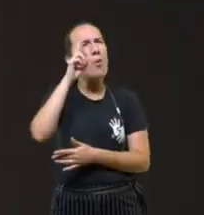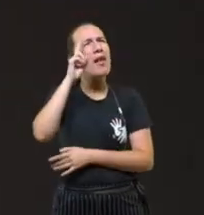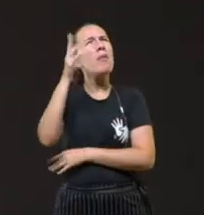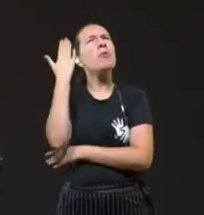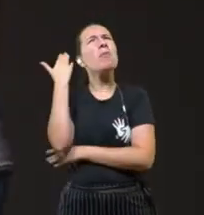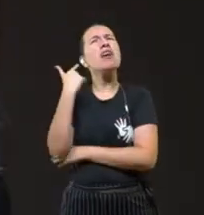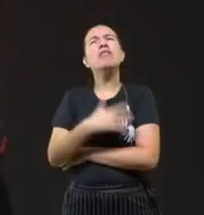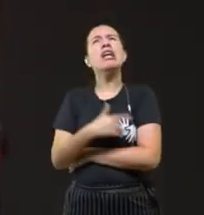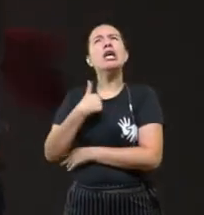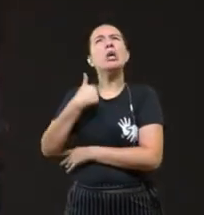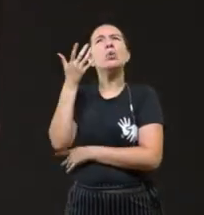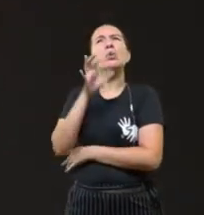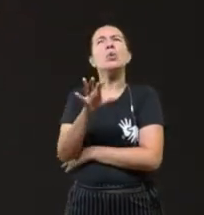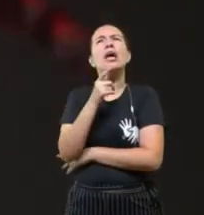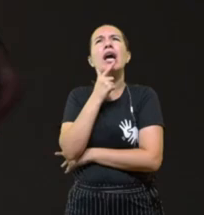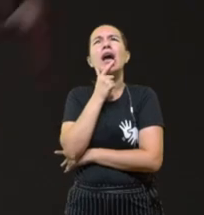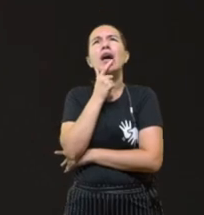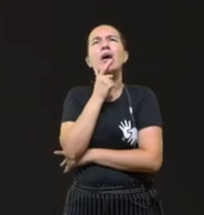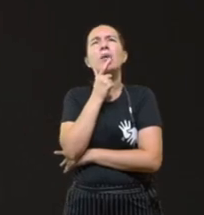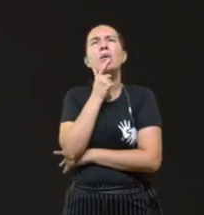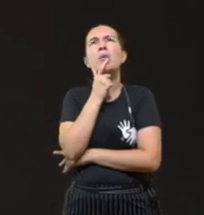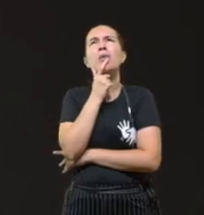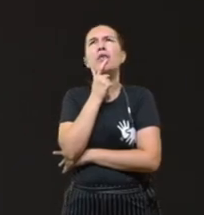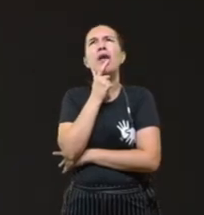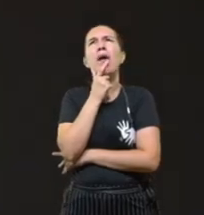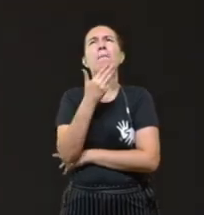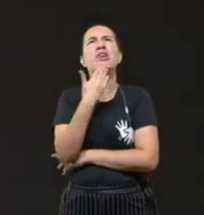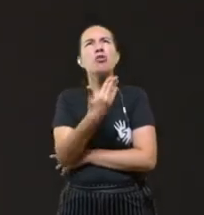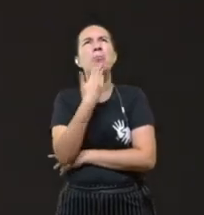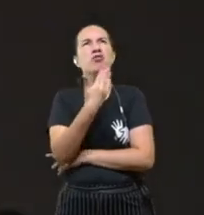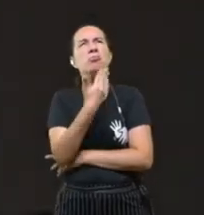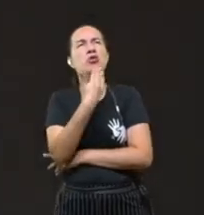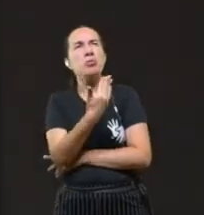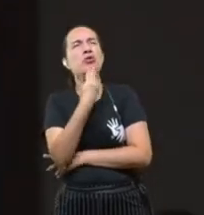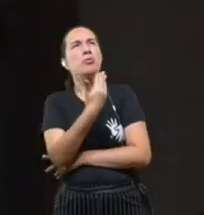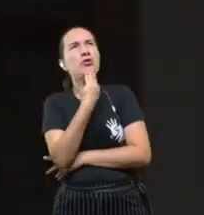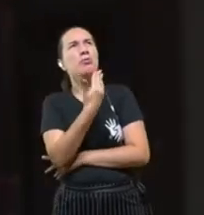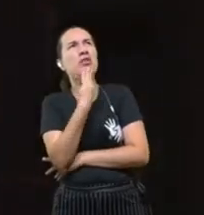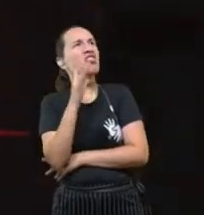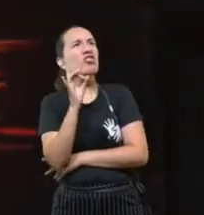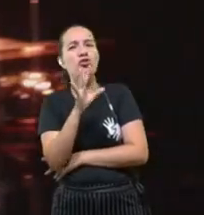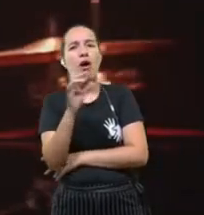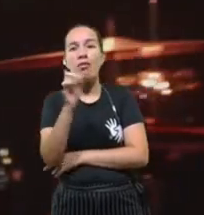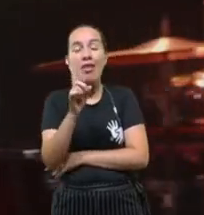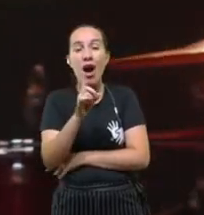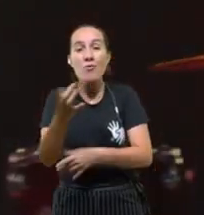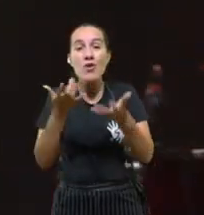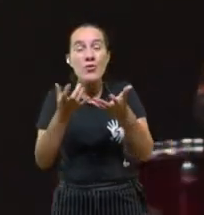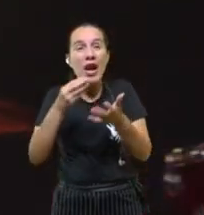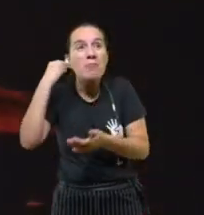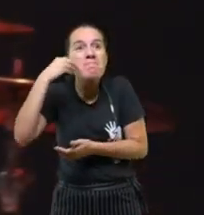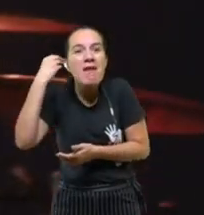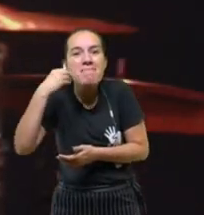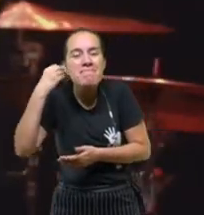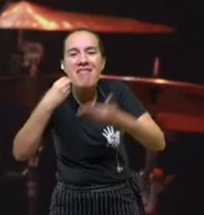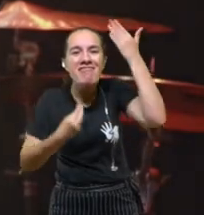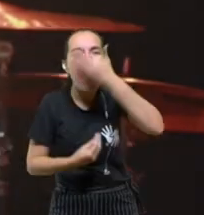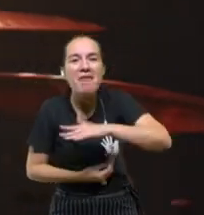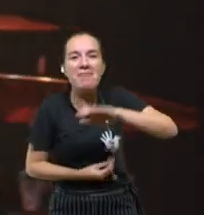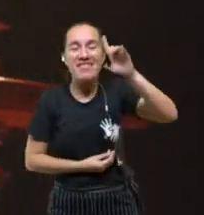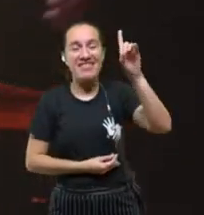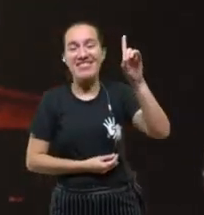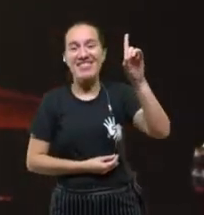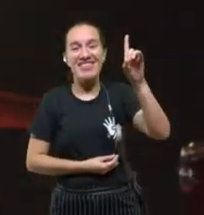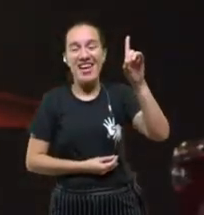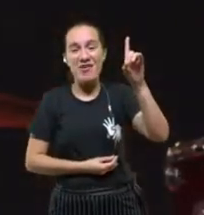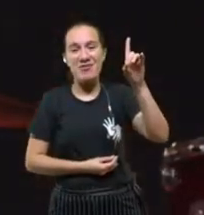eu não quero ser esse cara que sempre vai só pedindo, eu quero curtir a presença de Deus. E claro que isso